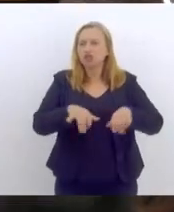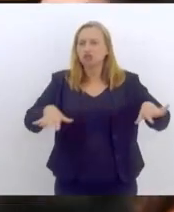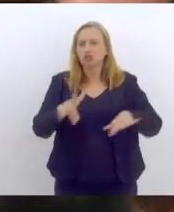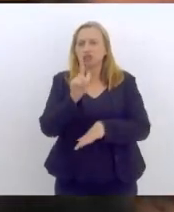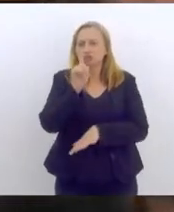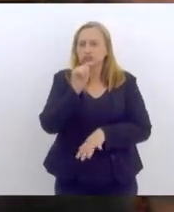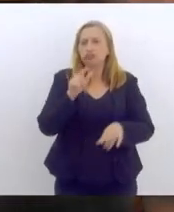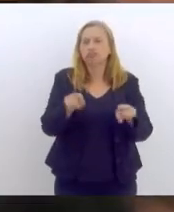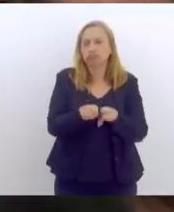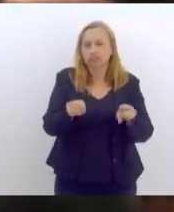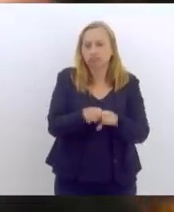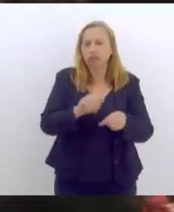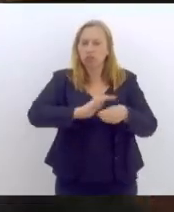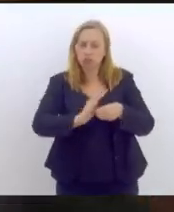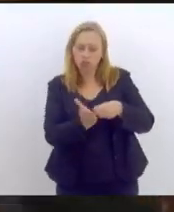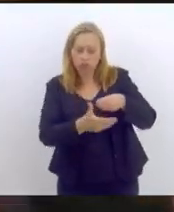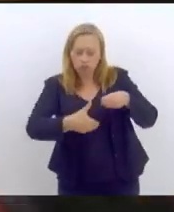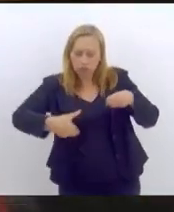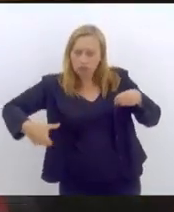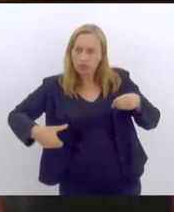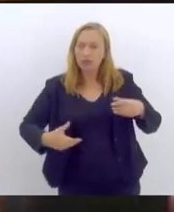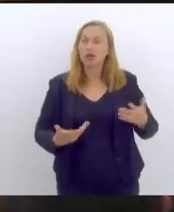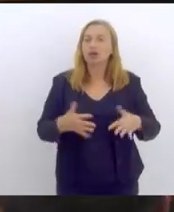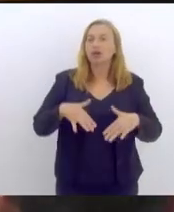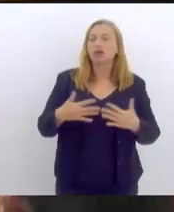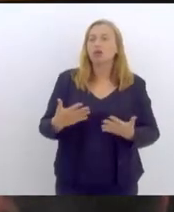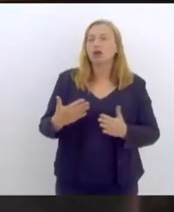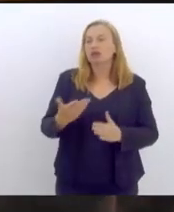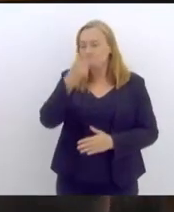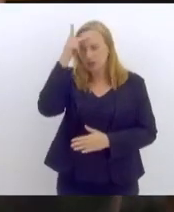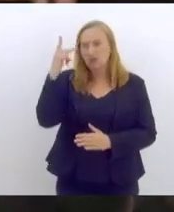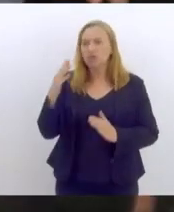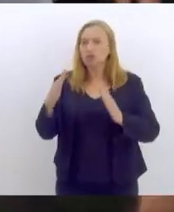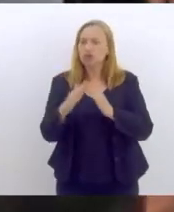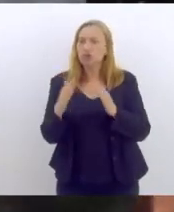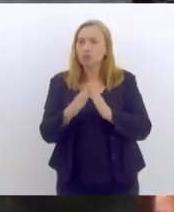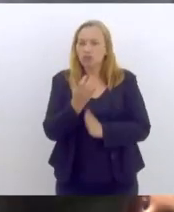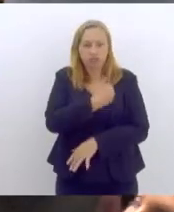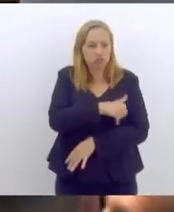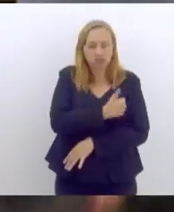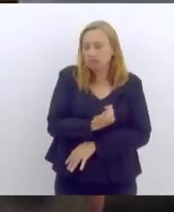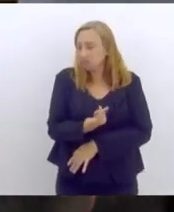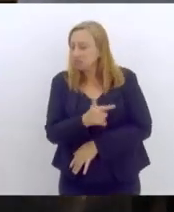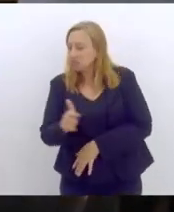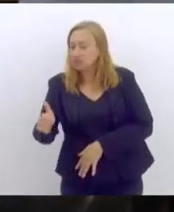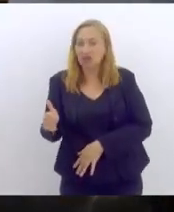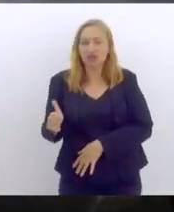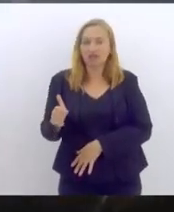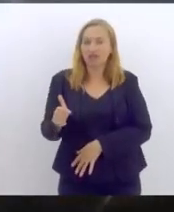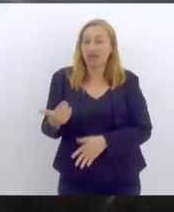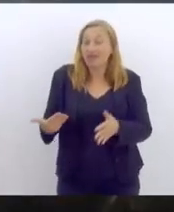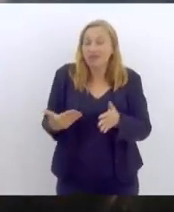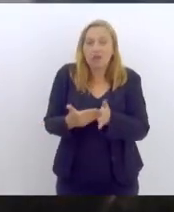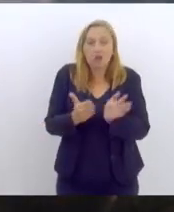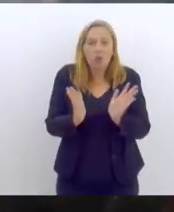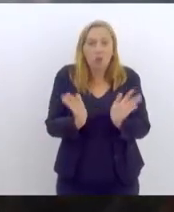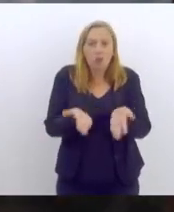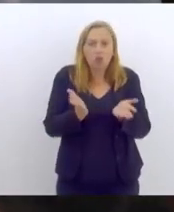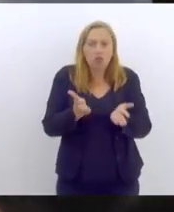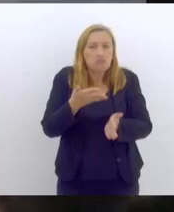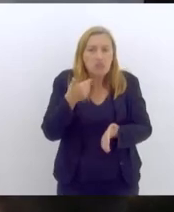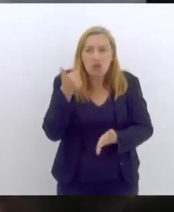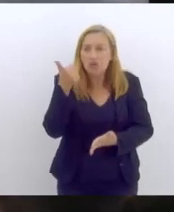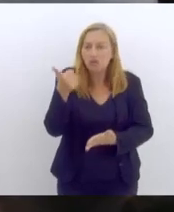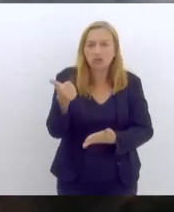também o saneamento. Então, o morador da minha cidade, principalmente São João de Meriti, não teve, até o presente momento,